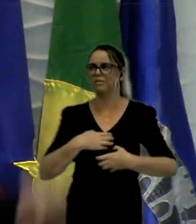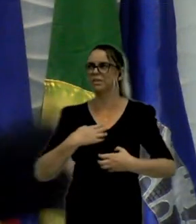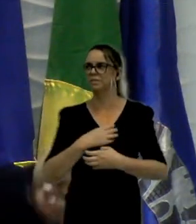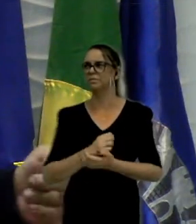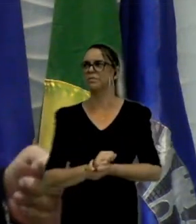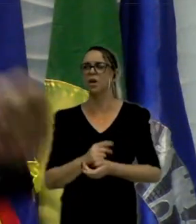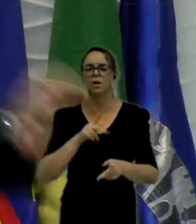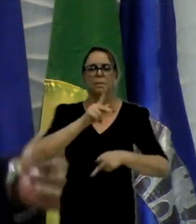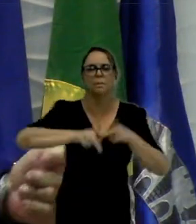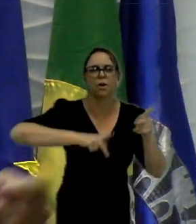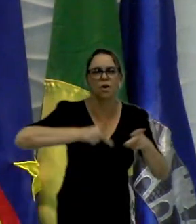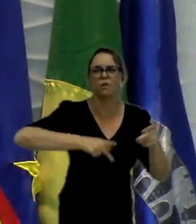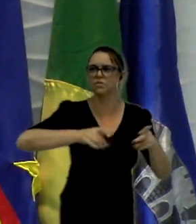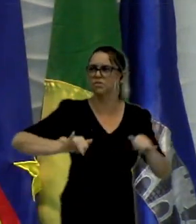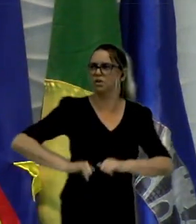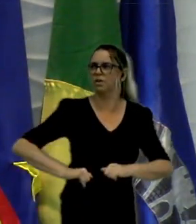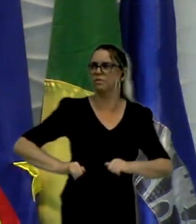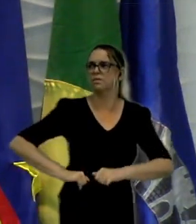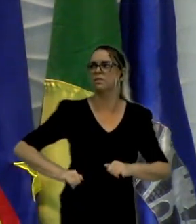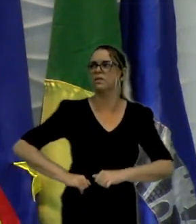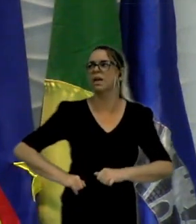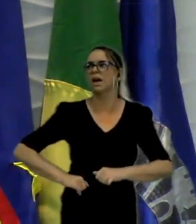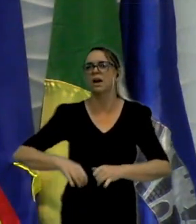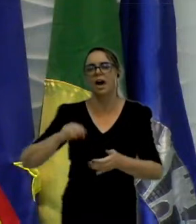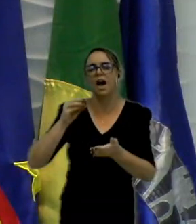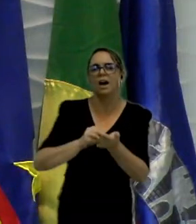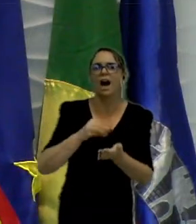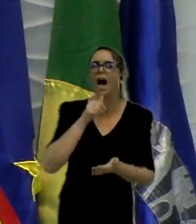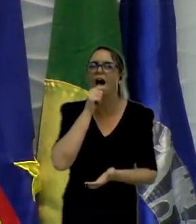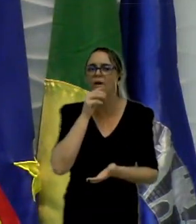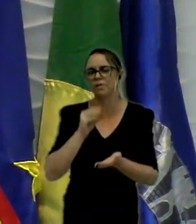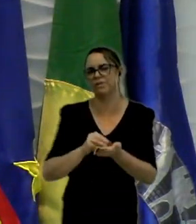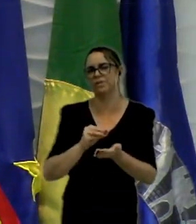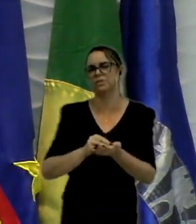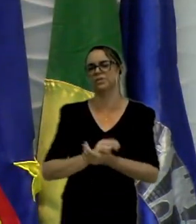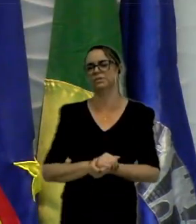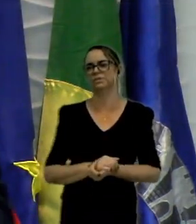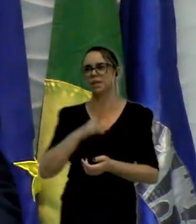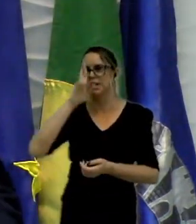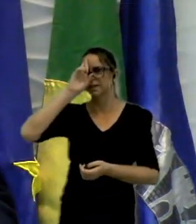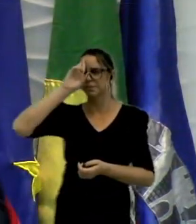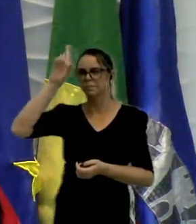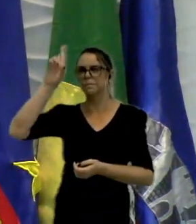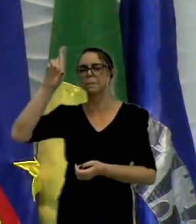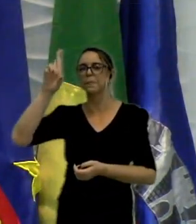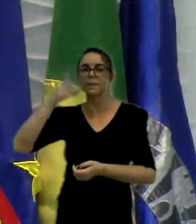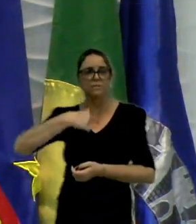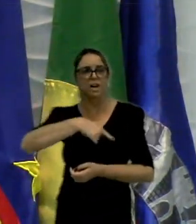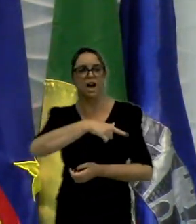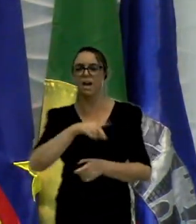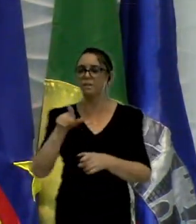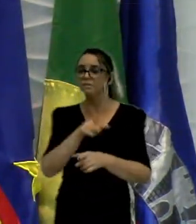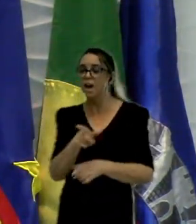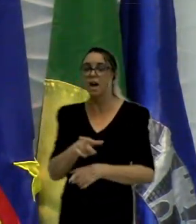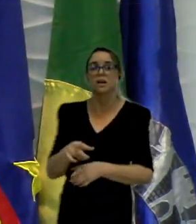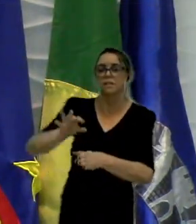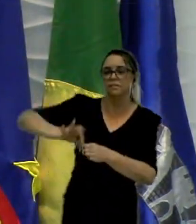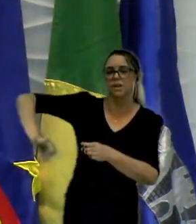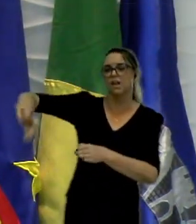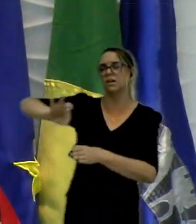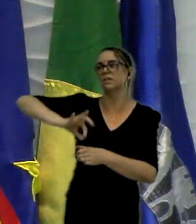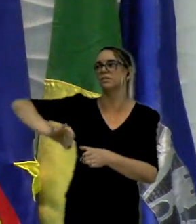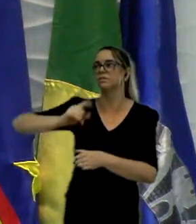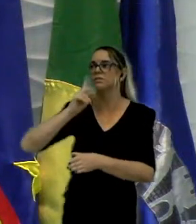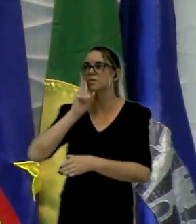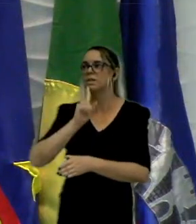do povo que está sofrendo por falta d'água. Seu gerente, vá lá na vila e